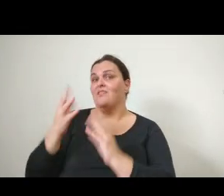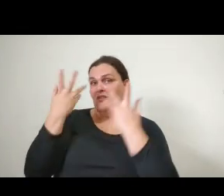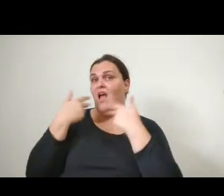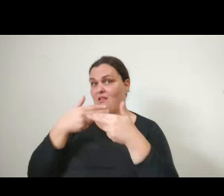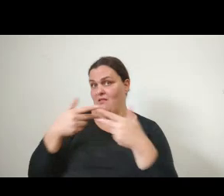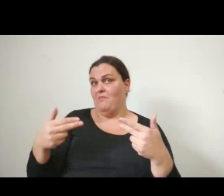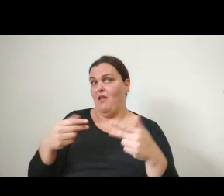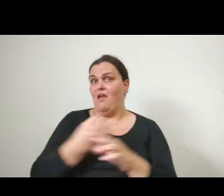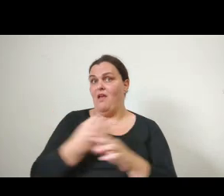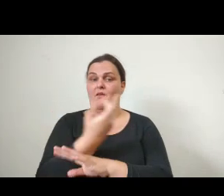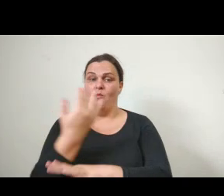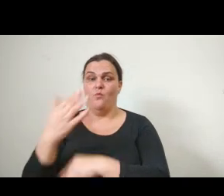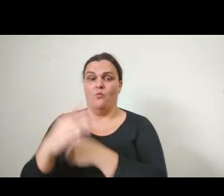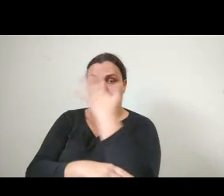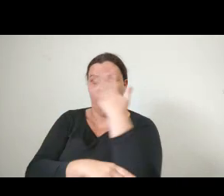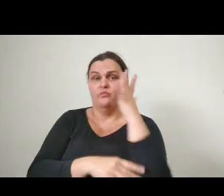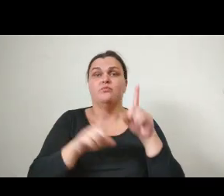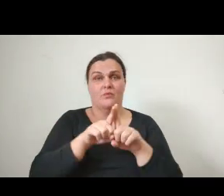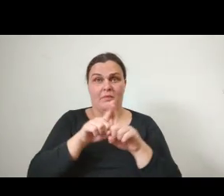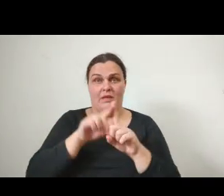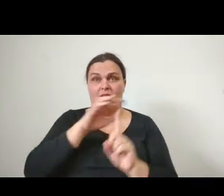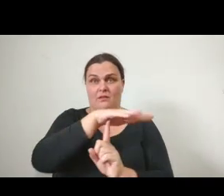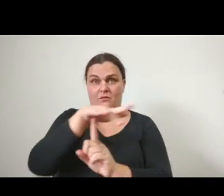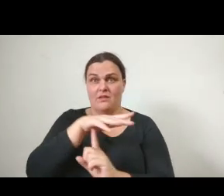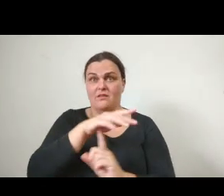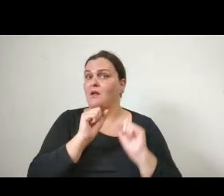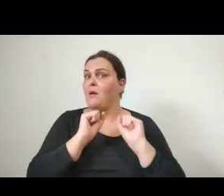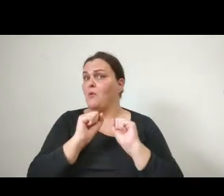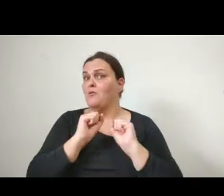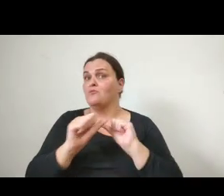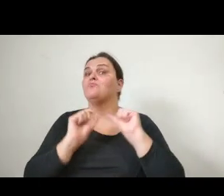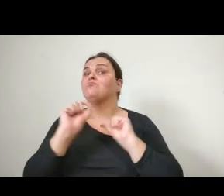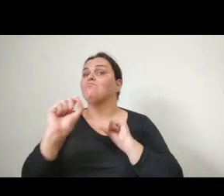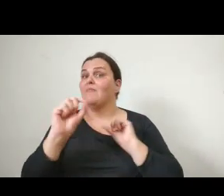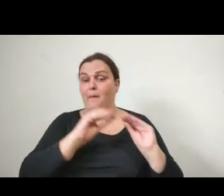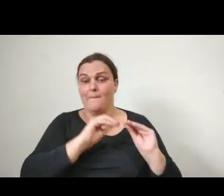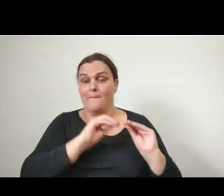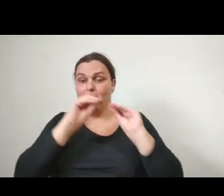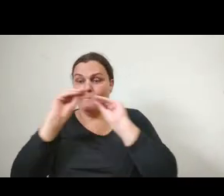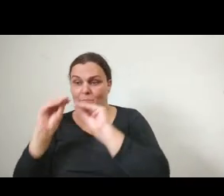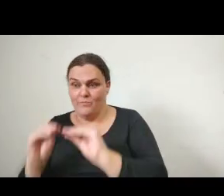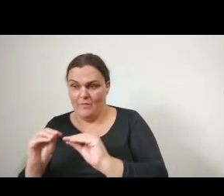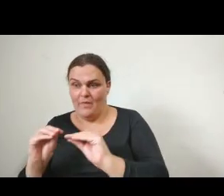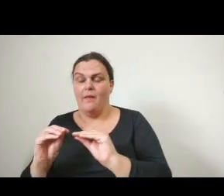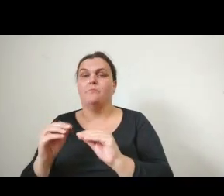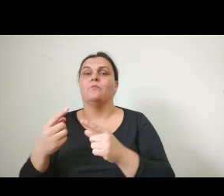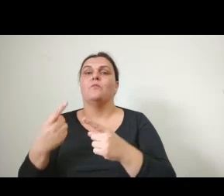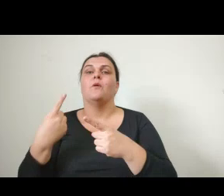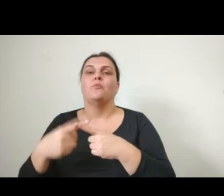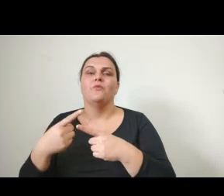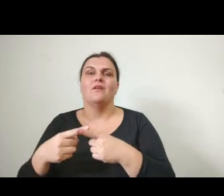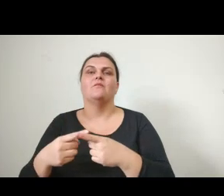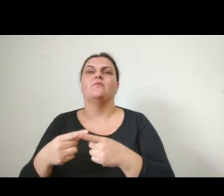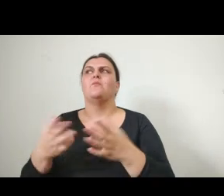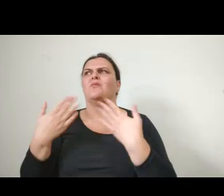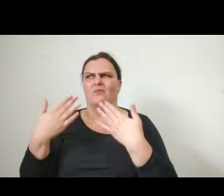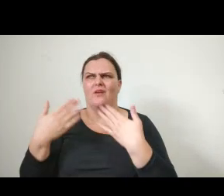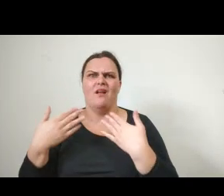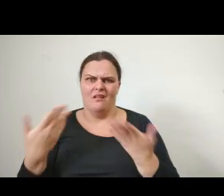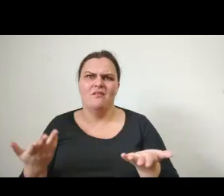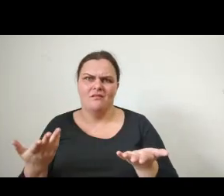ocorrência reduzidas ou deslocadas, né, devido ao aumento da temperatura, também devido